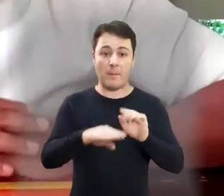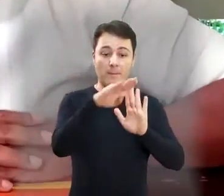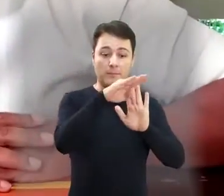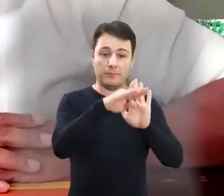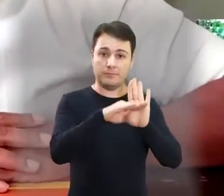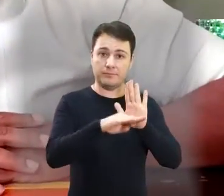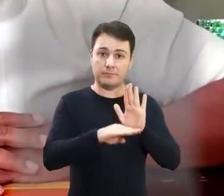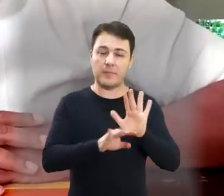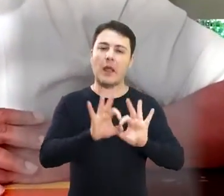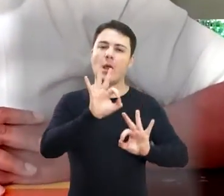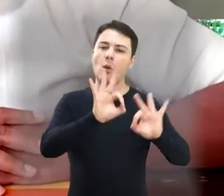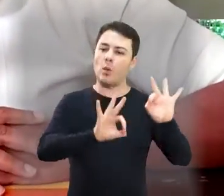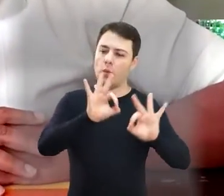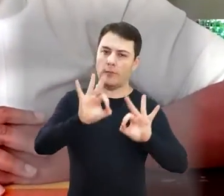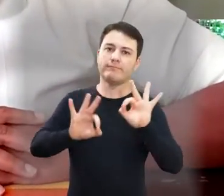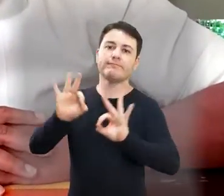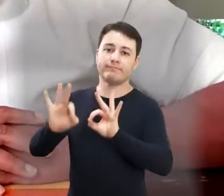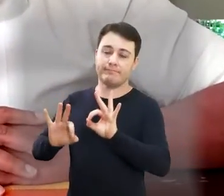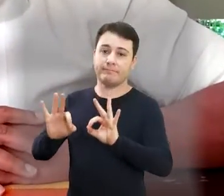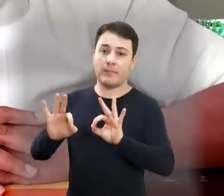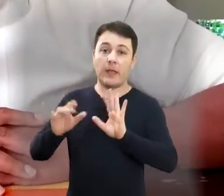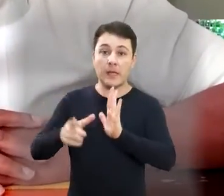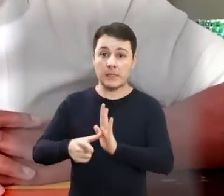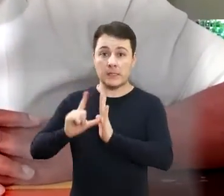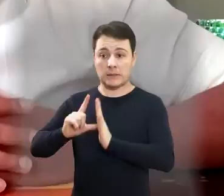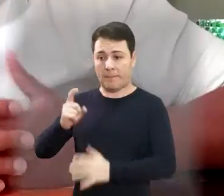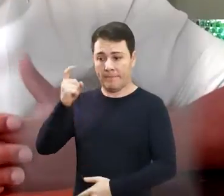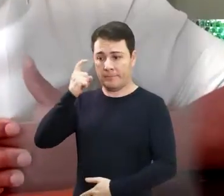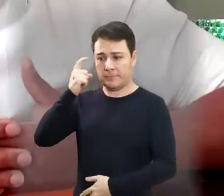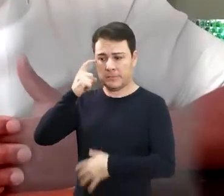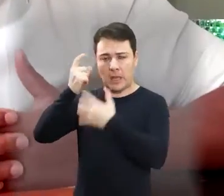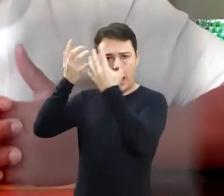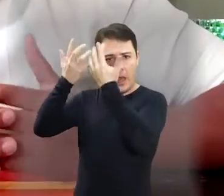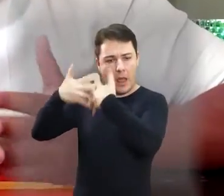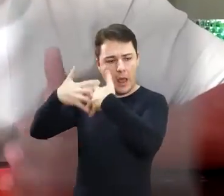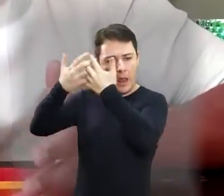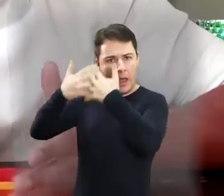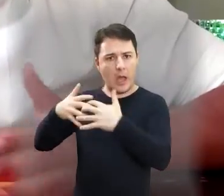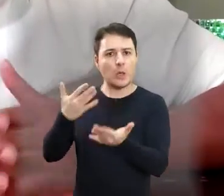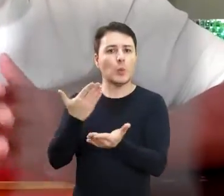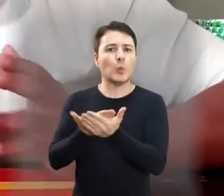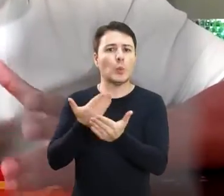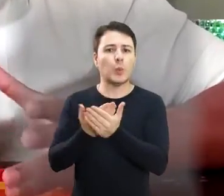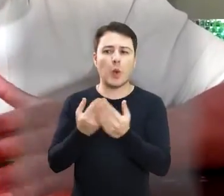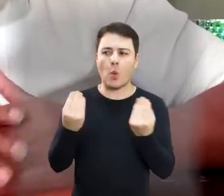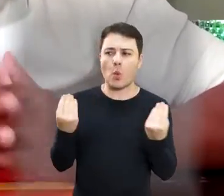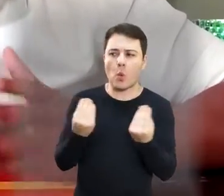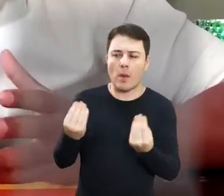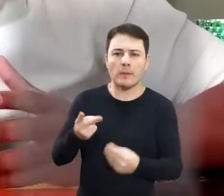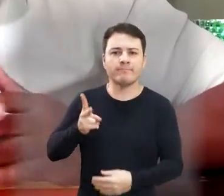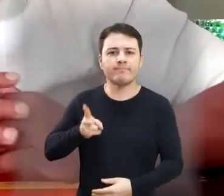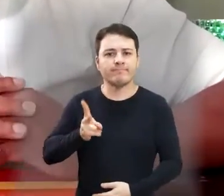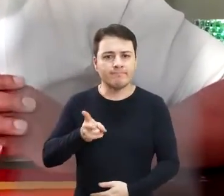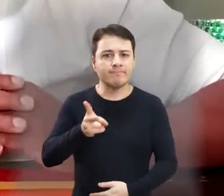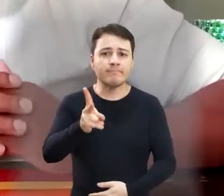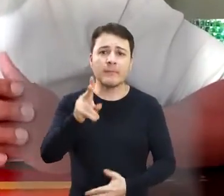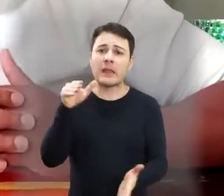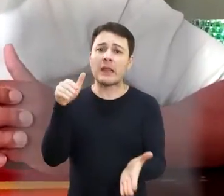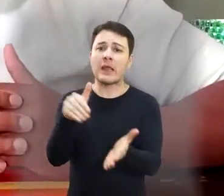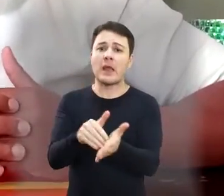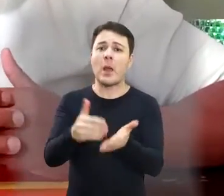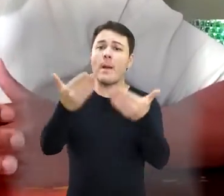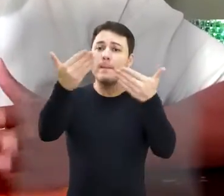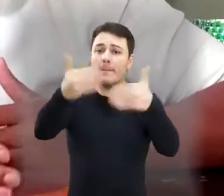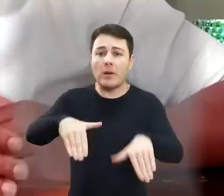item é construir um cronograma. Um cronograma é um planejamento, uma bússola, um norte sobre aquilo que